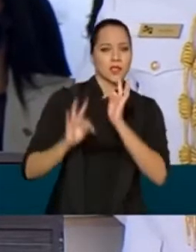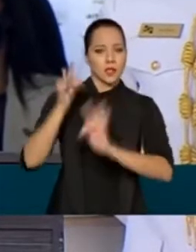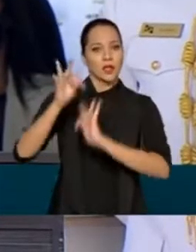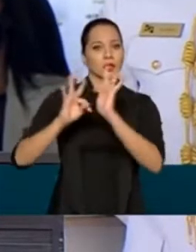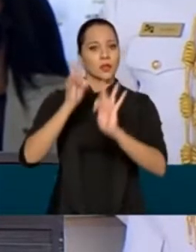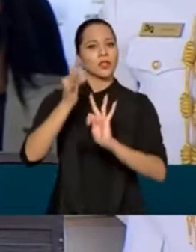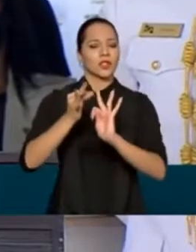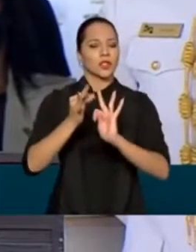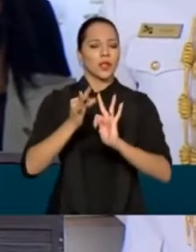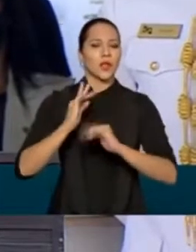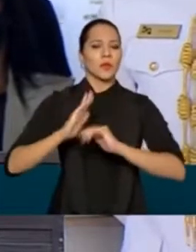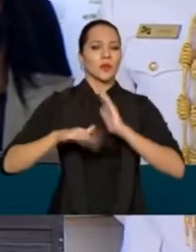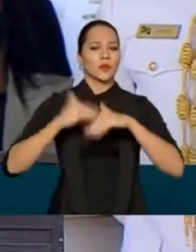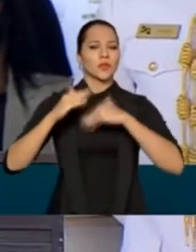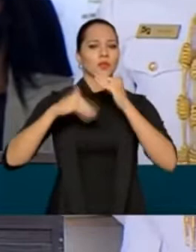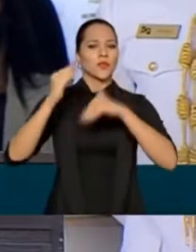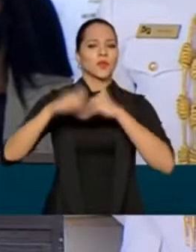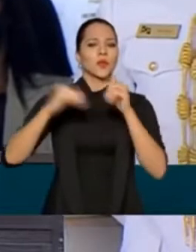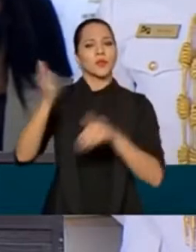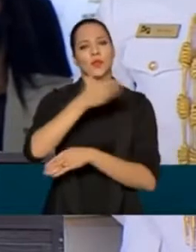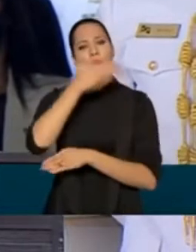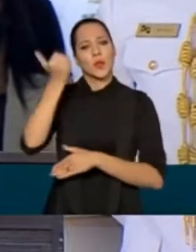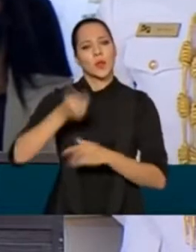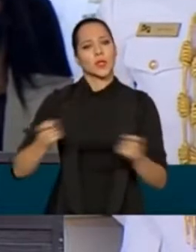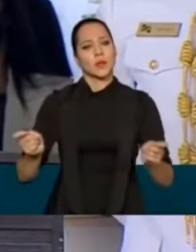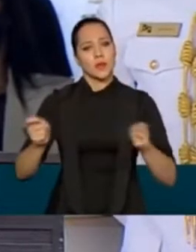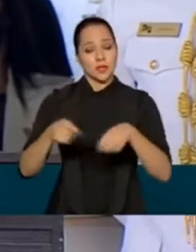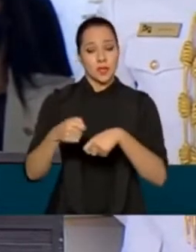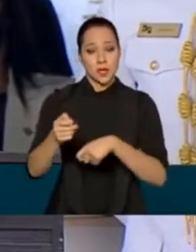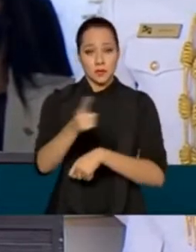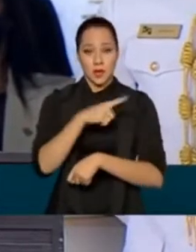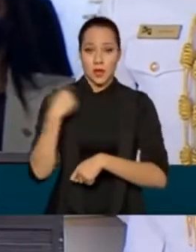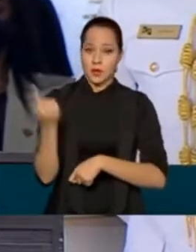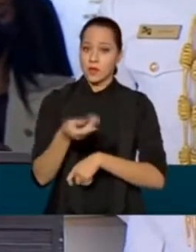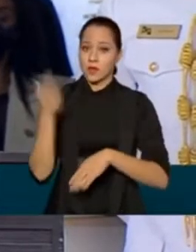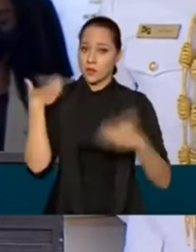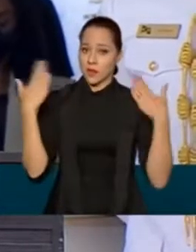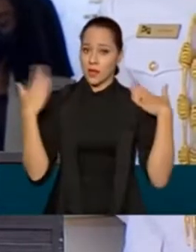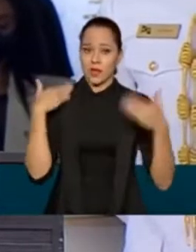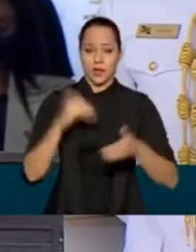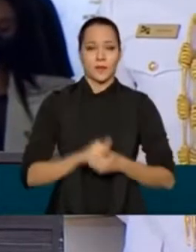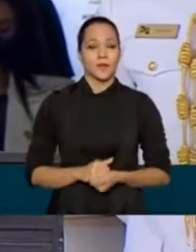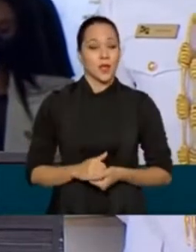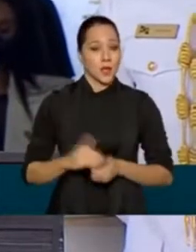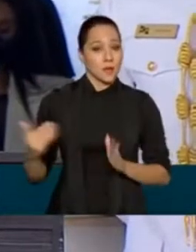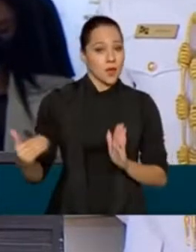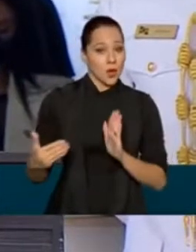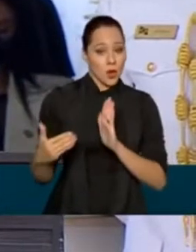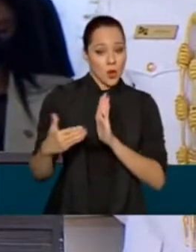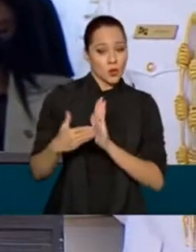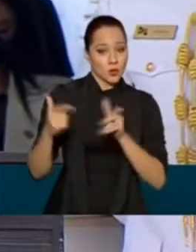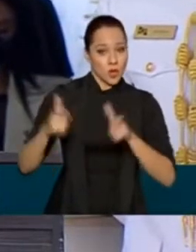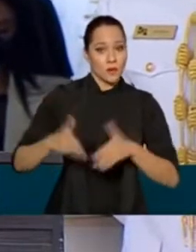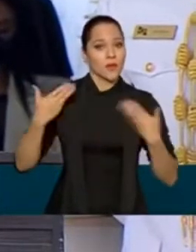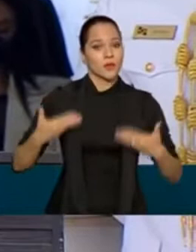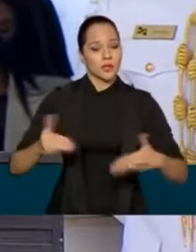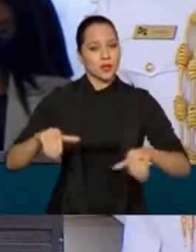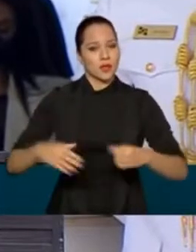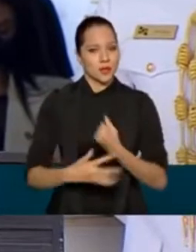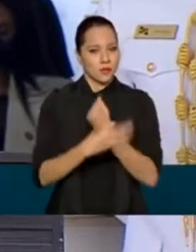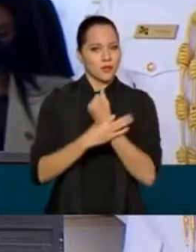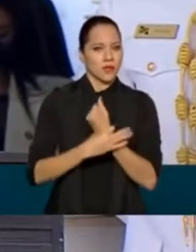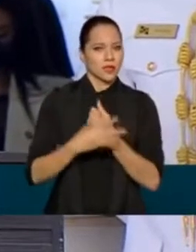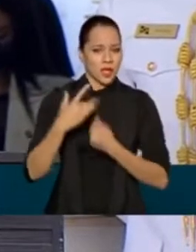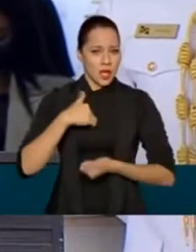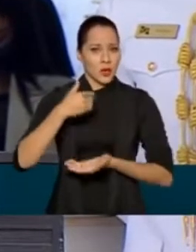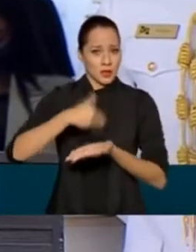para o desenvolvimento de melhores capacidades para a nossa Marinha. Minha última passagem pelo Ministério da Defesa no cargo